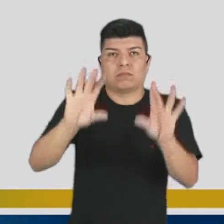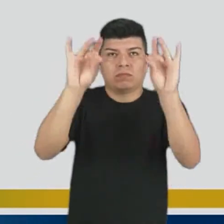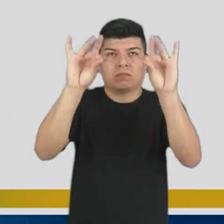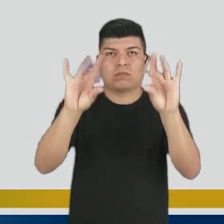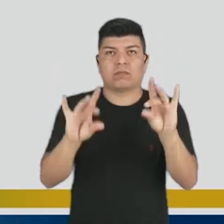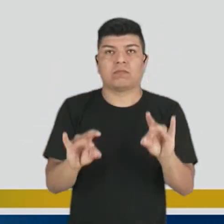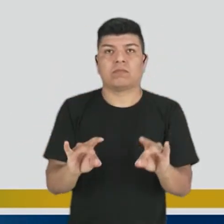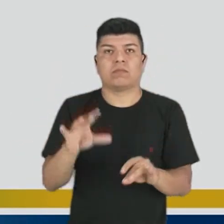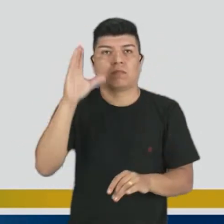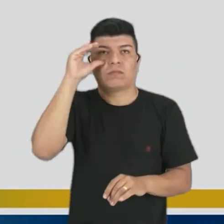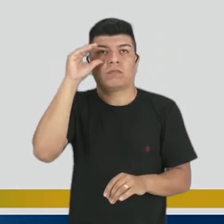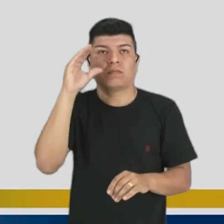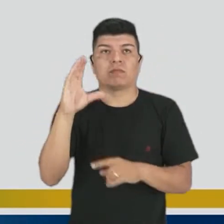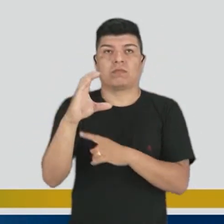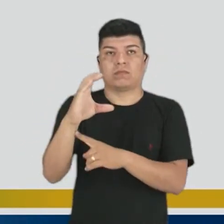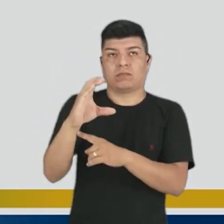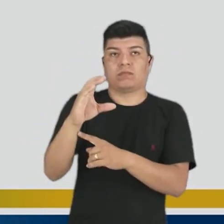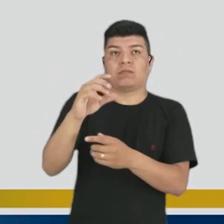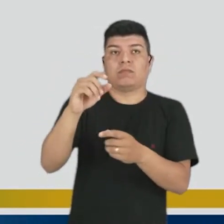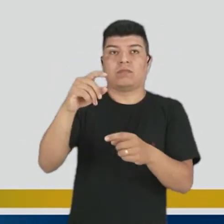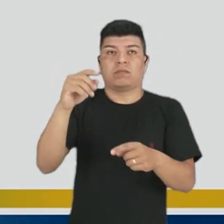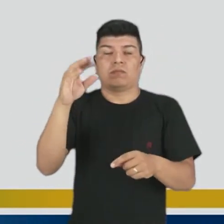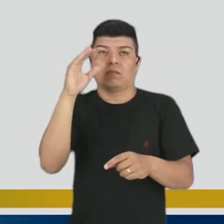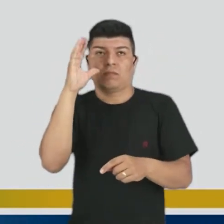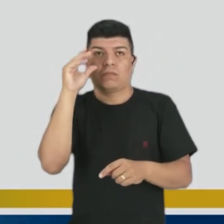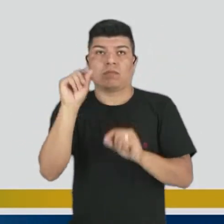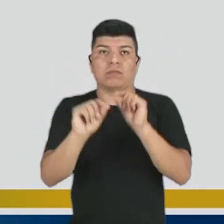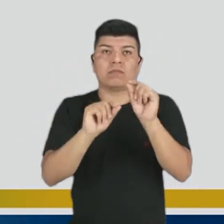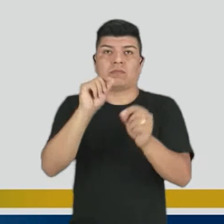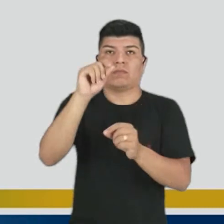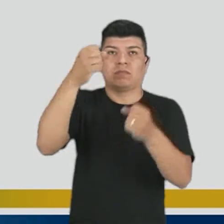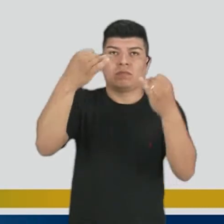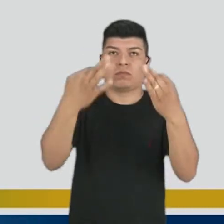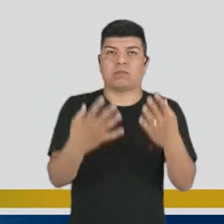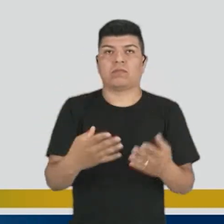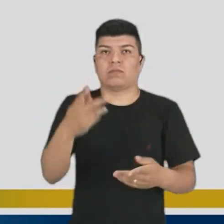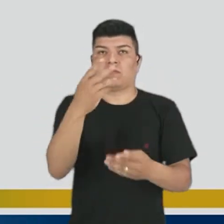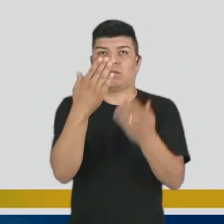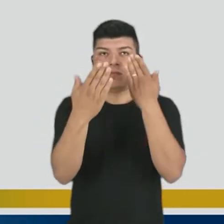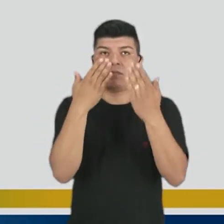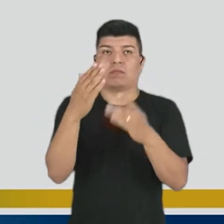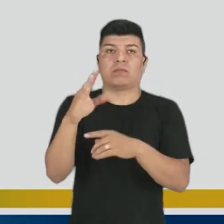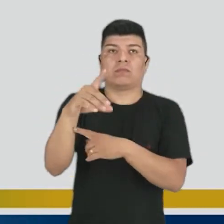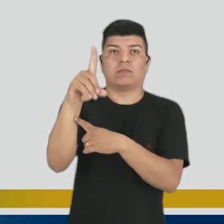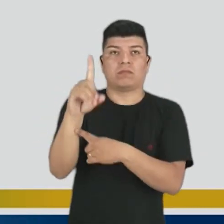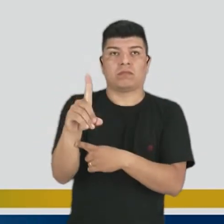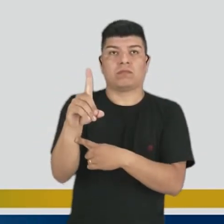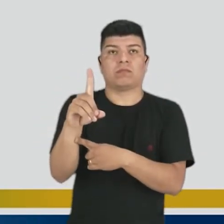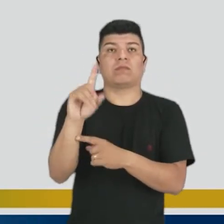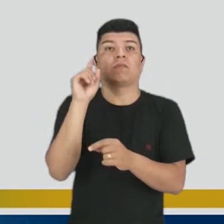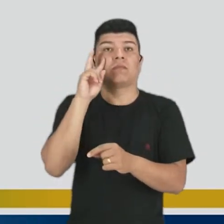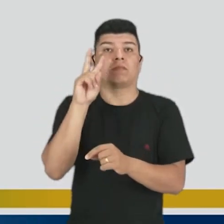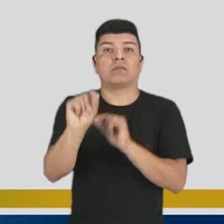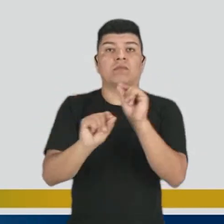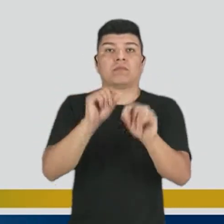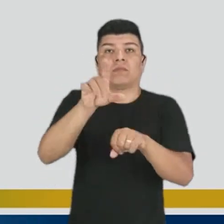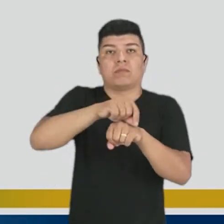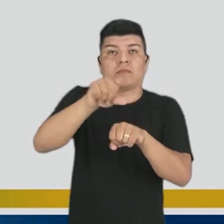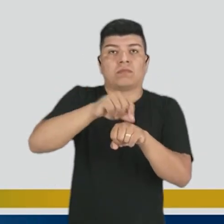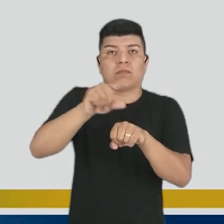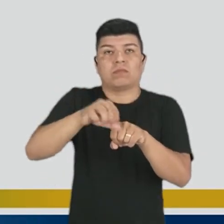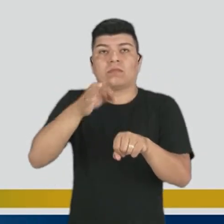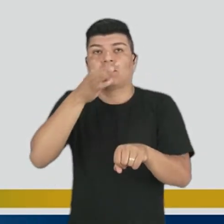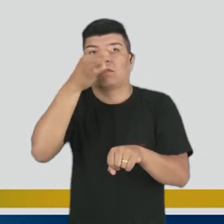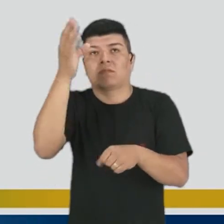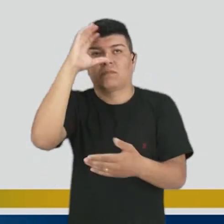de elementos e curiosidades? C, ficção, narratividade e tempo psicológico? E letra D, pontos de vista,